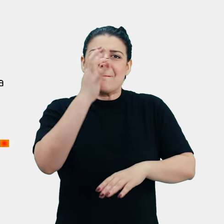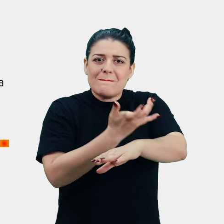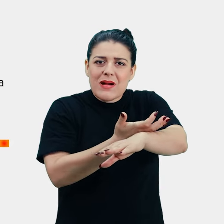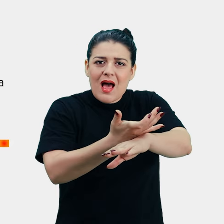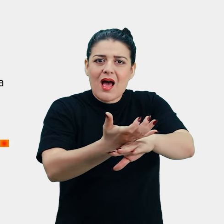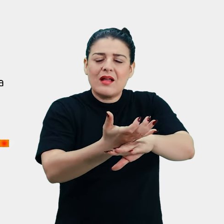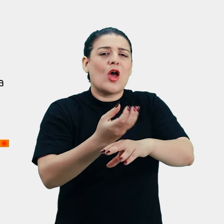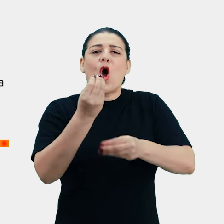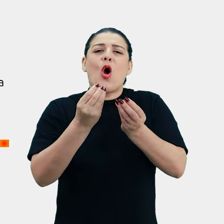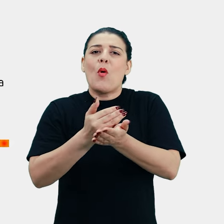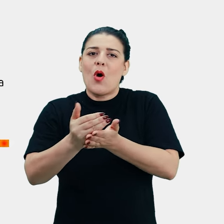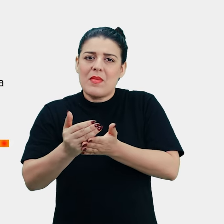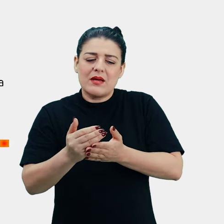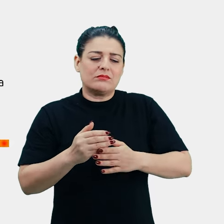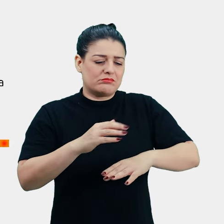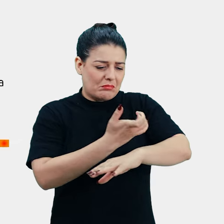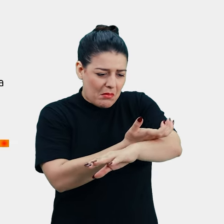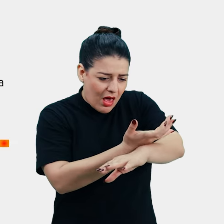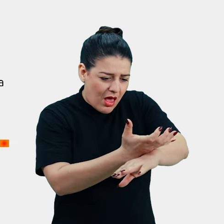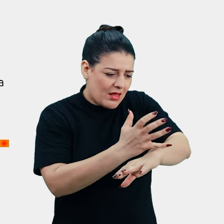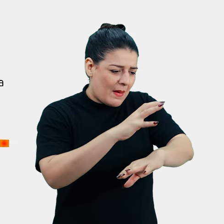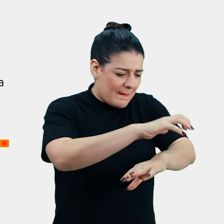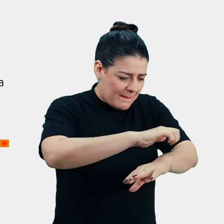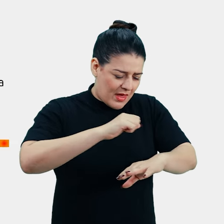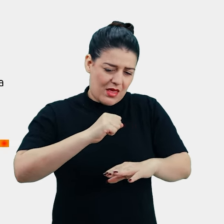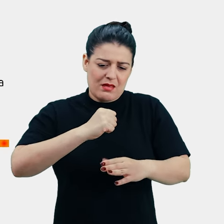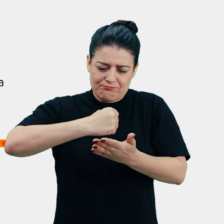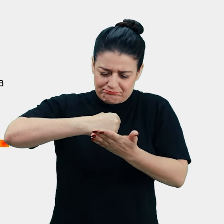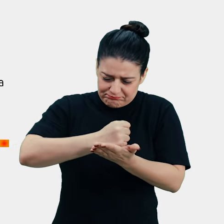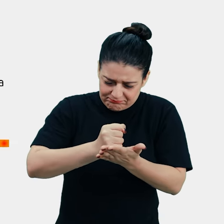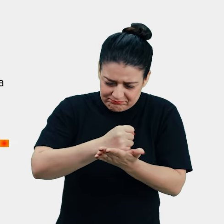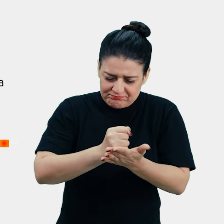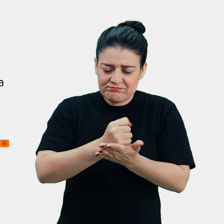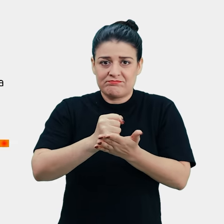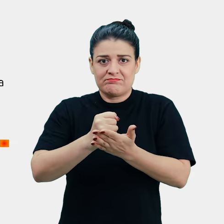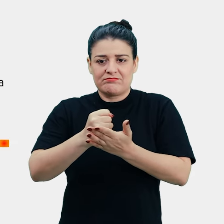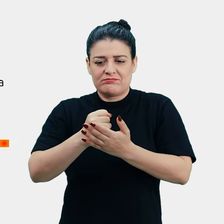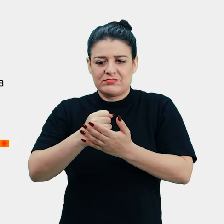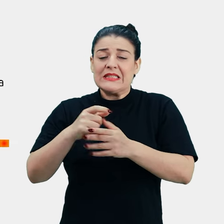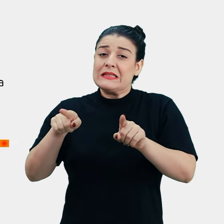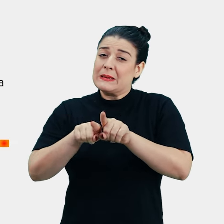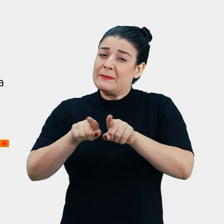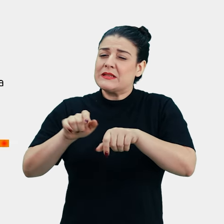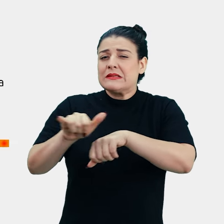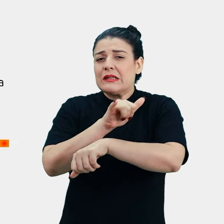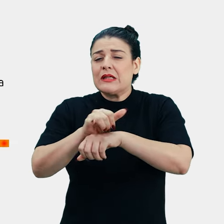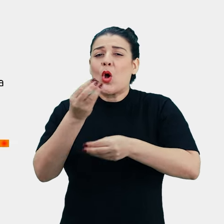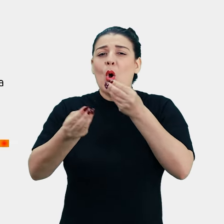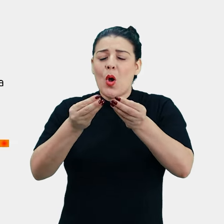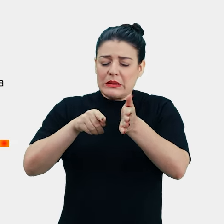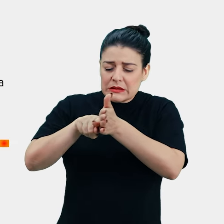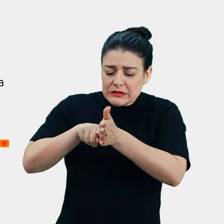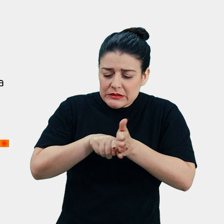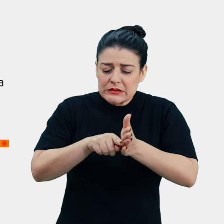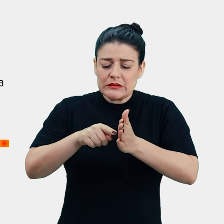desde a coleta, a extração e até mesmo as técnicas que nós podemos aplicar,